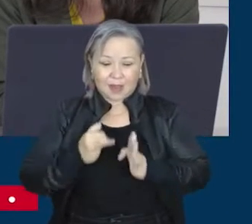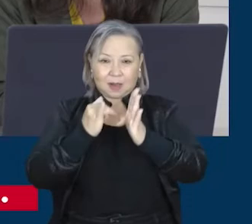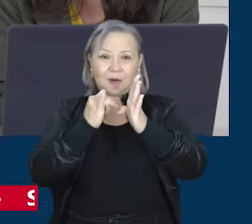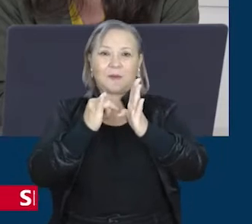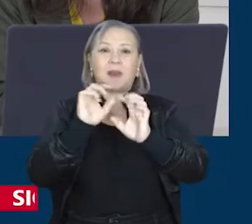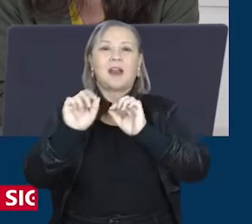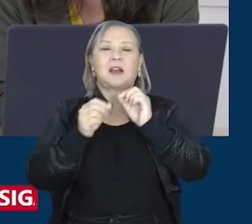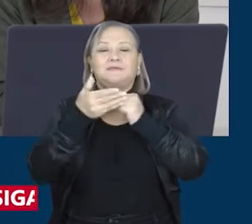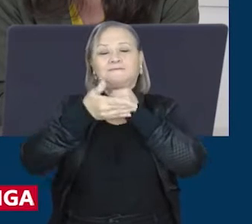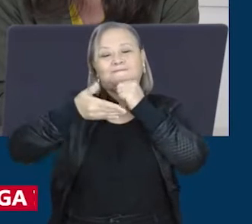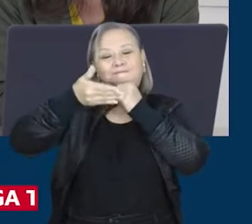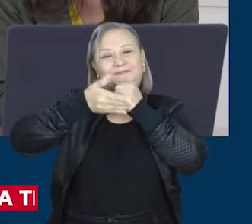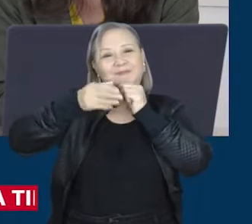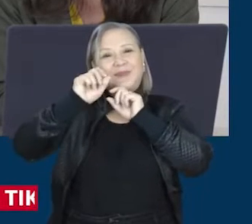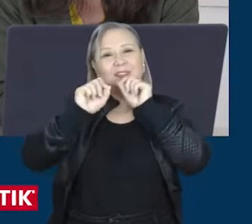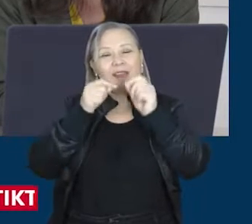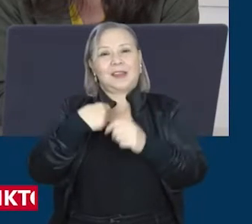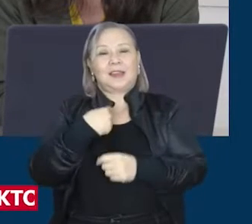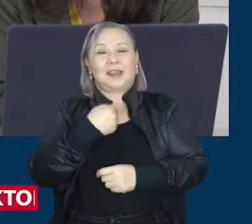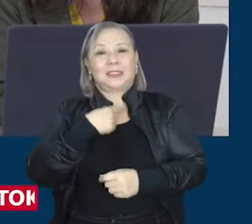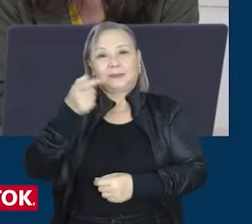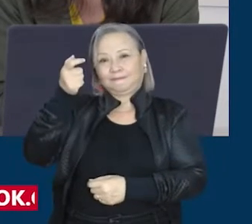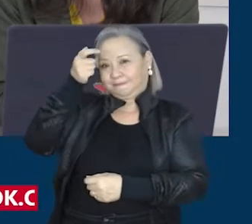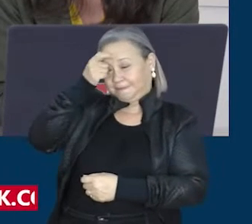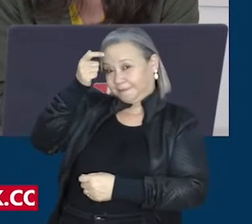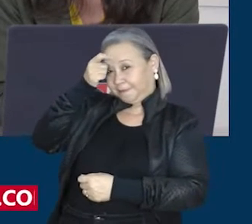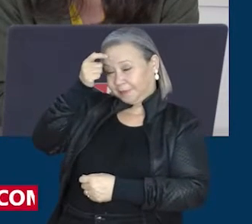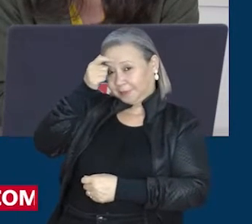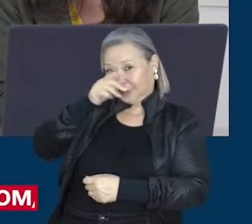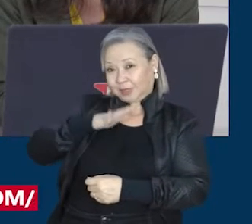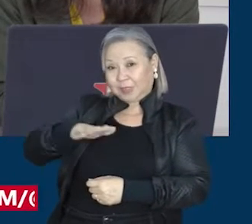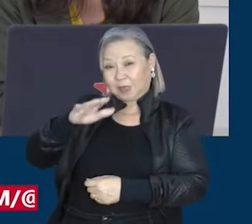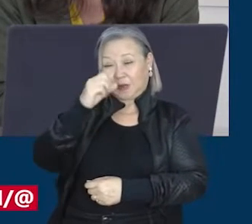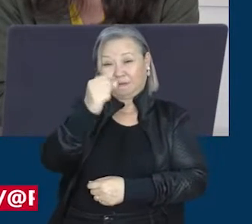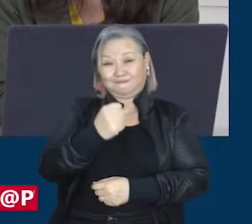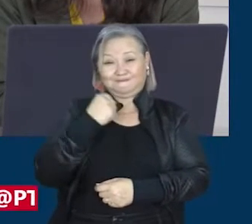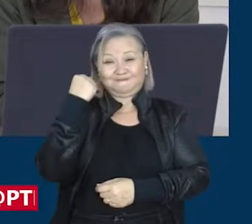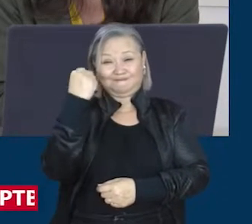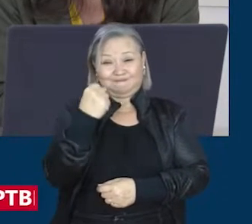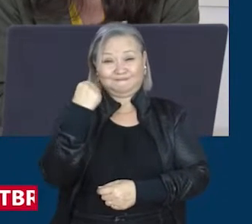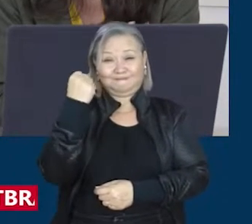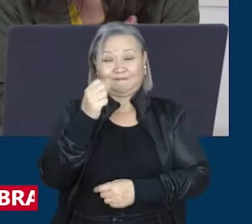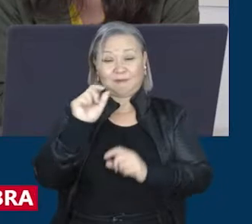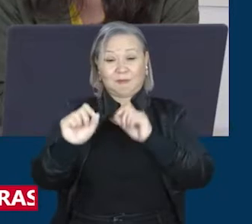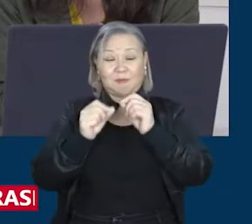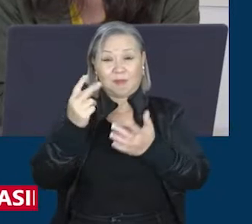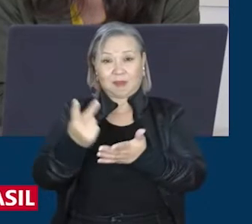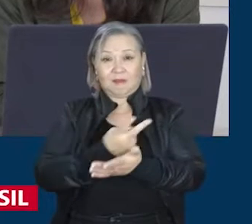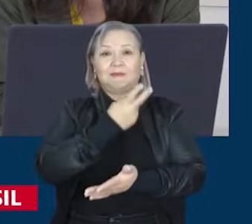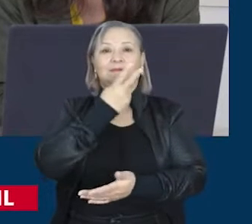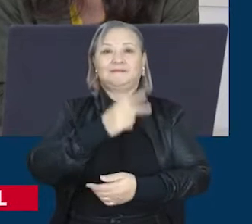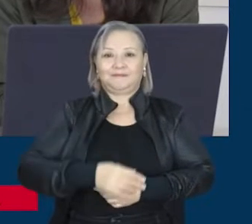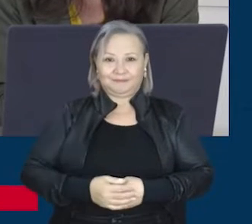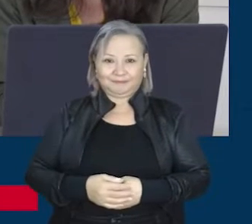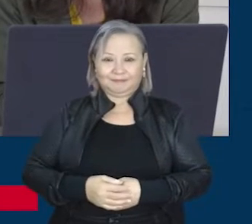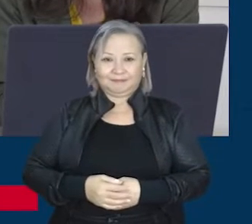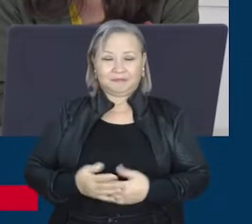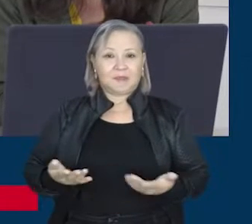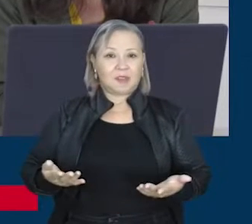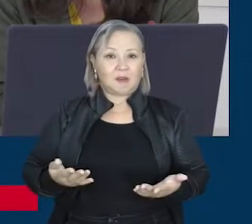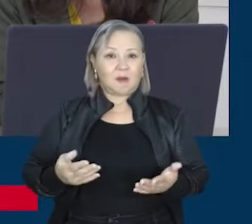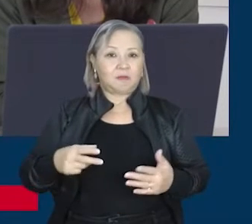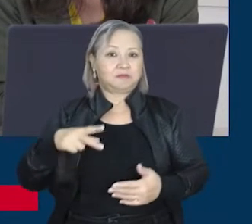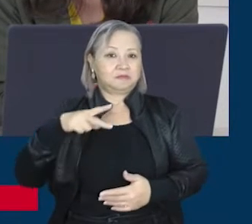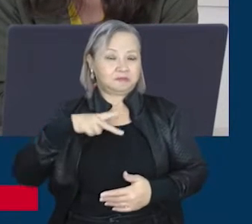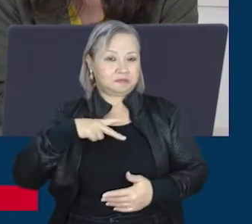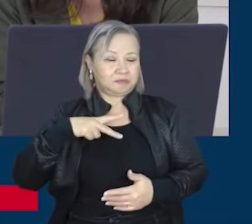que é fundamental que a gente conscientize todo mundo da gravidade do que está acontecendo. Nós vamos trocar uma empresa estatal, o controle da